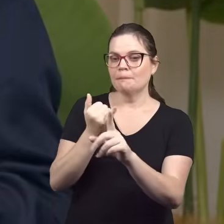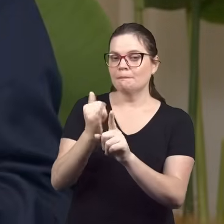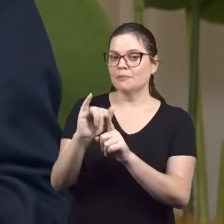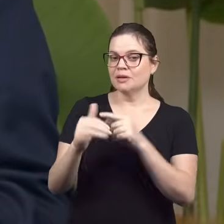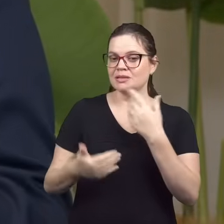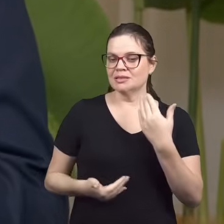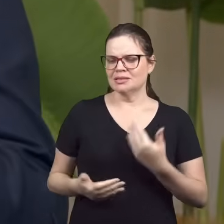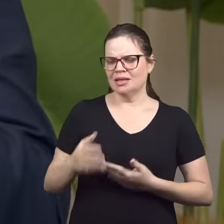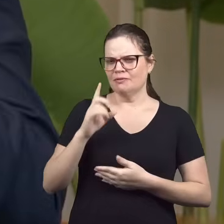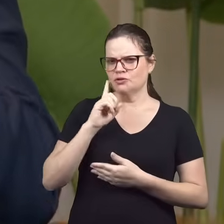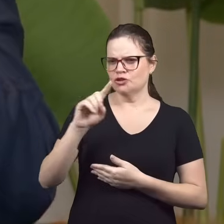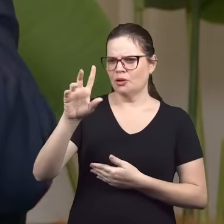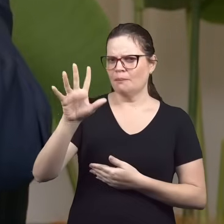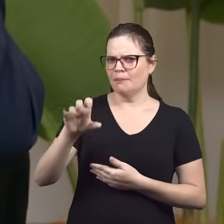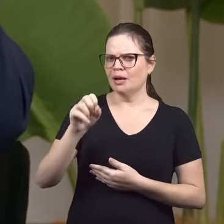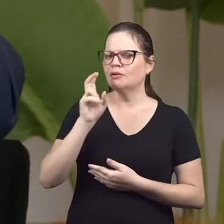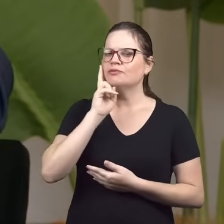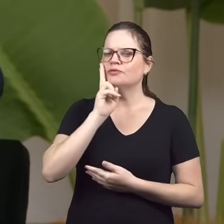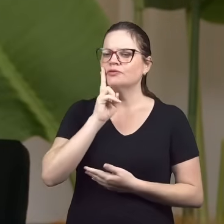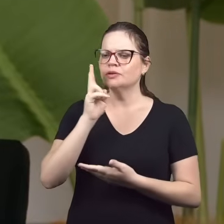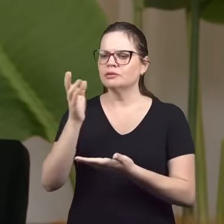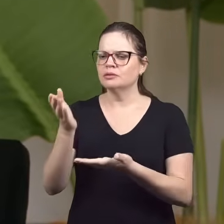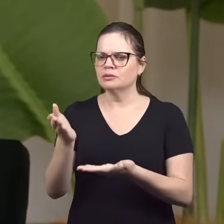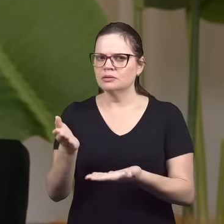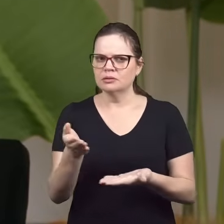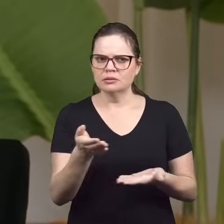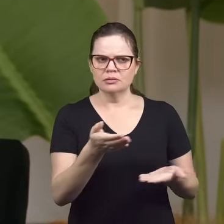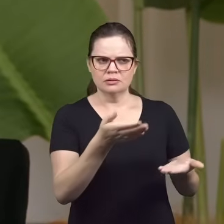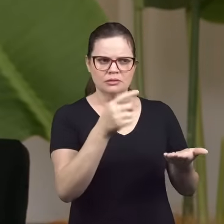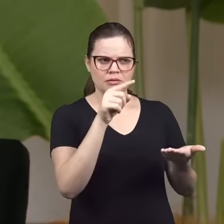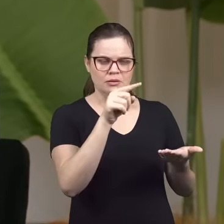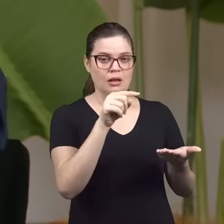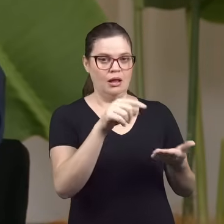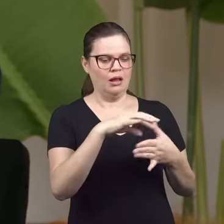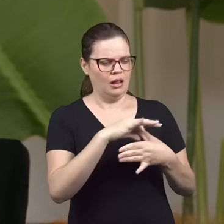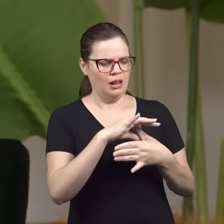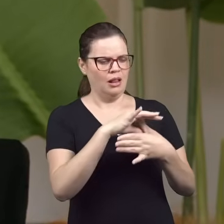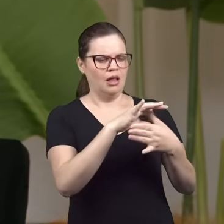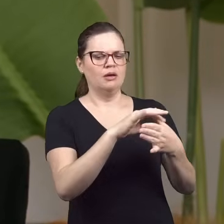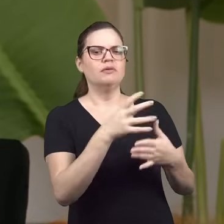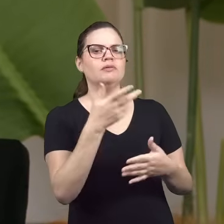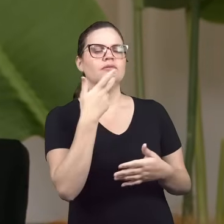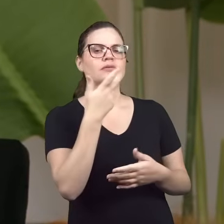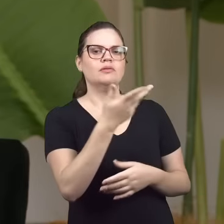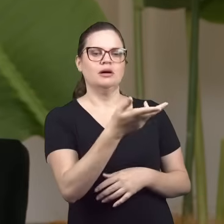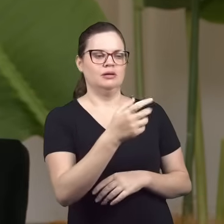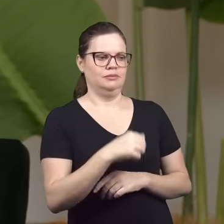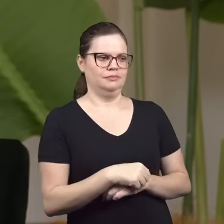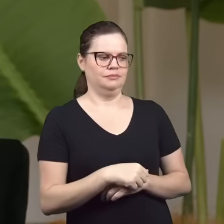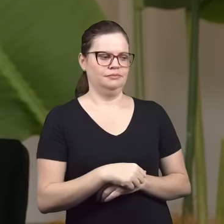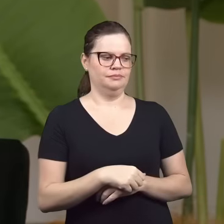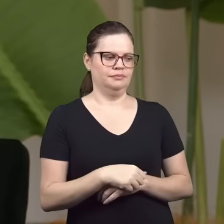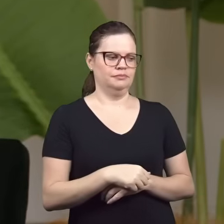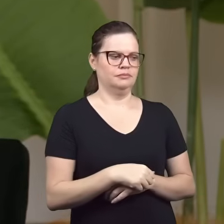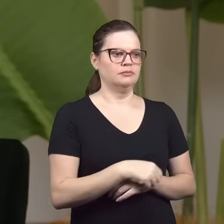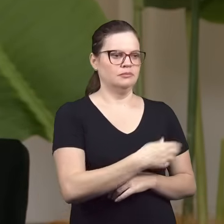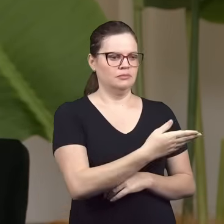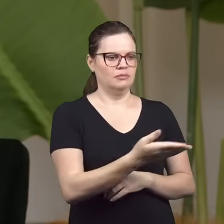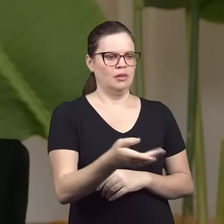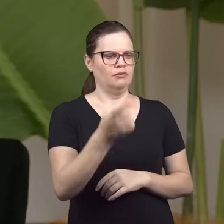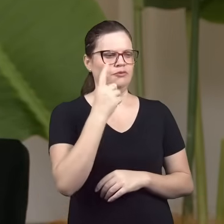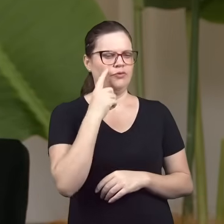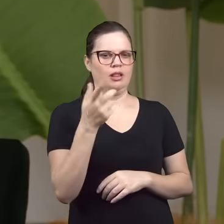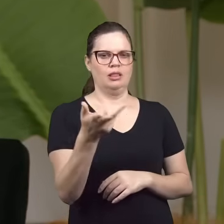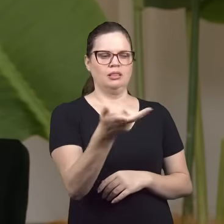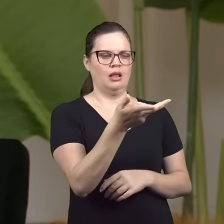de Deus, levanta e disse assim, e leva na casa do Senhor ali e diz assim, vocês estão aqui, taças